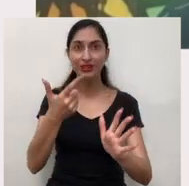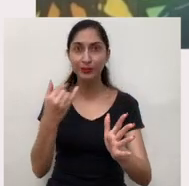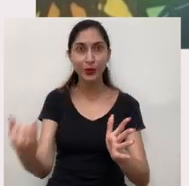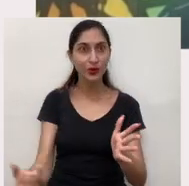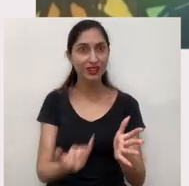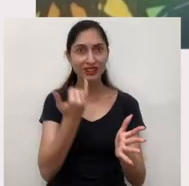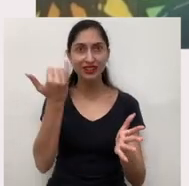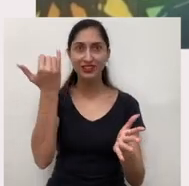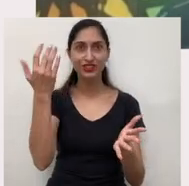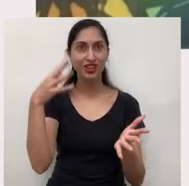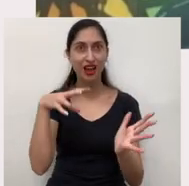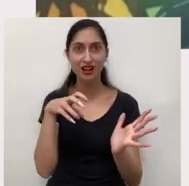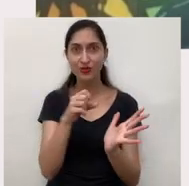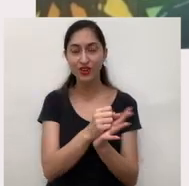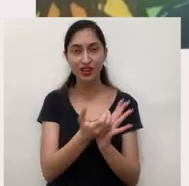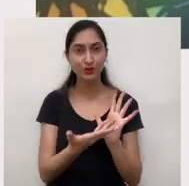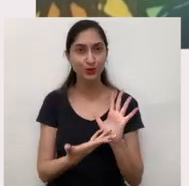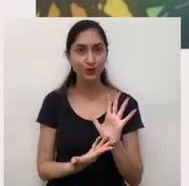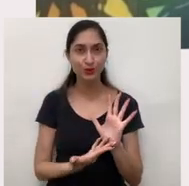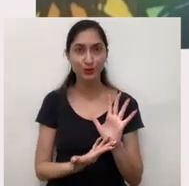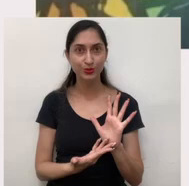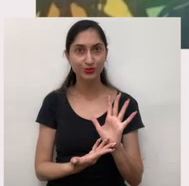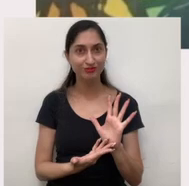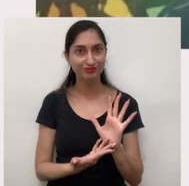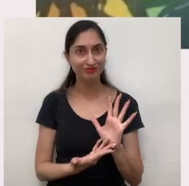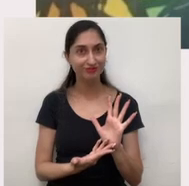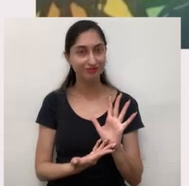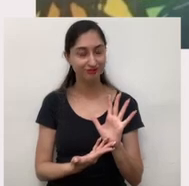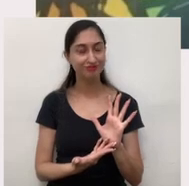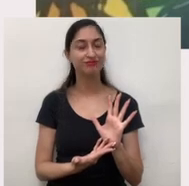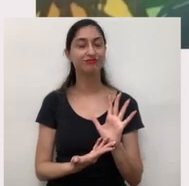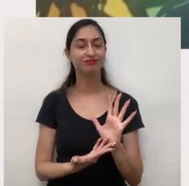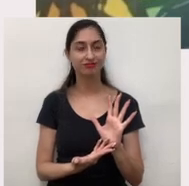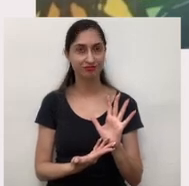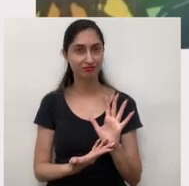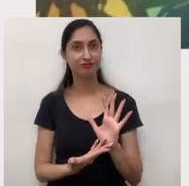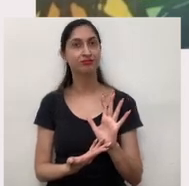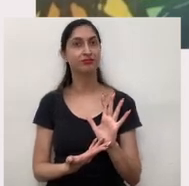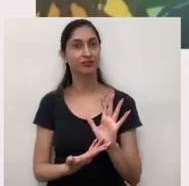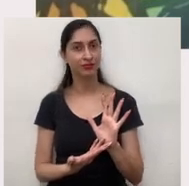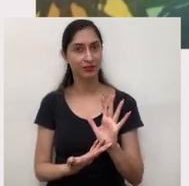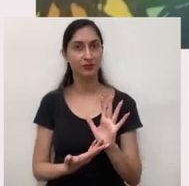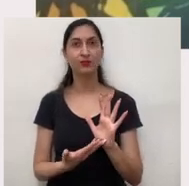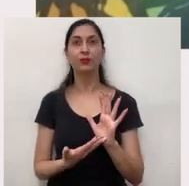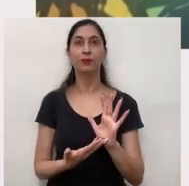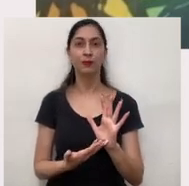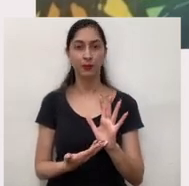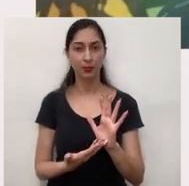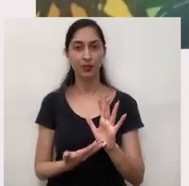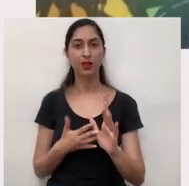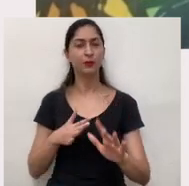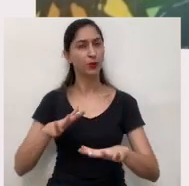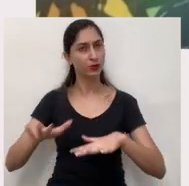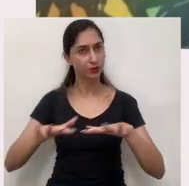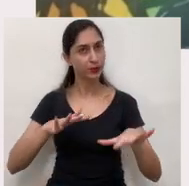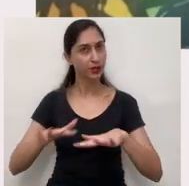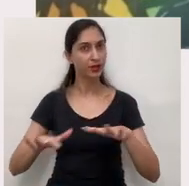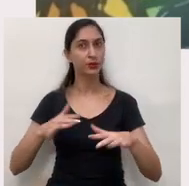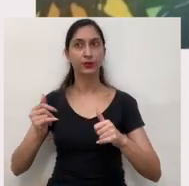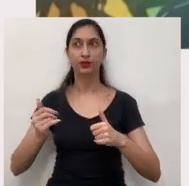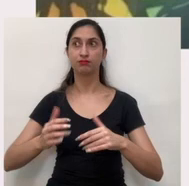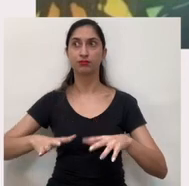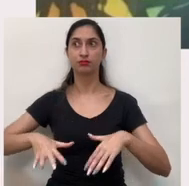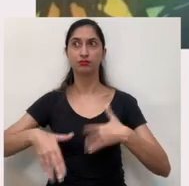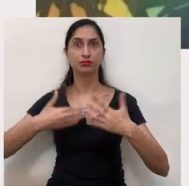Então enfim, são movimentos que ganham proporções maiores, assim, né, do que